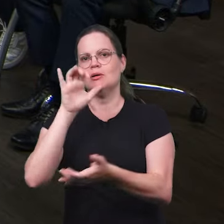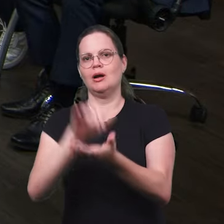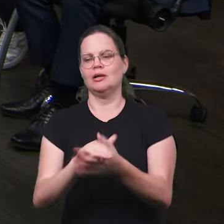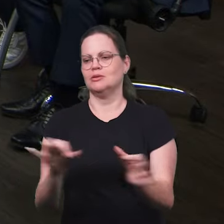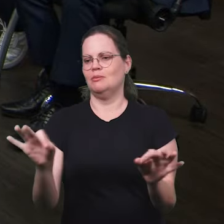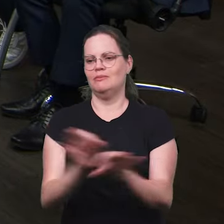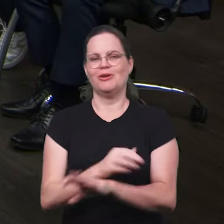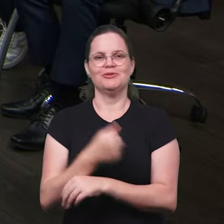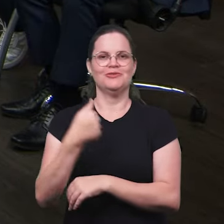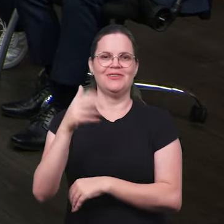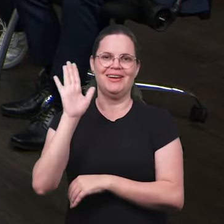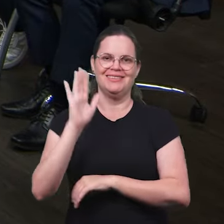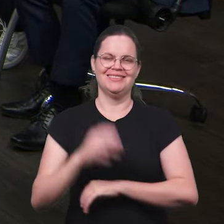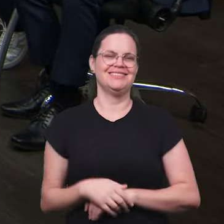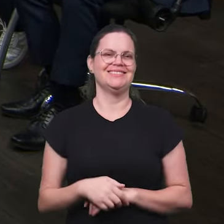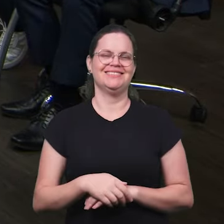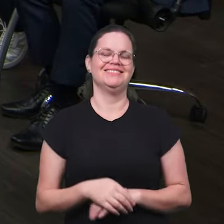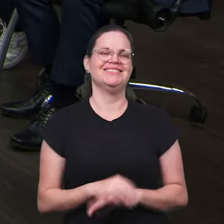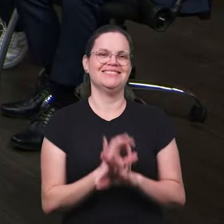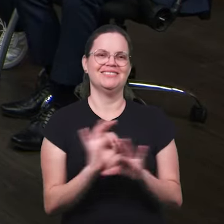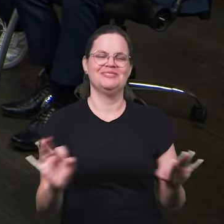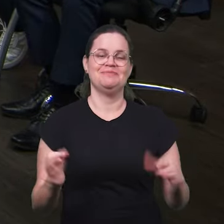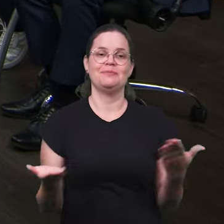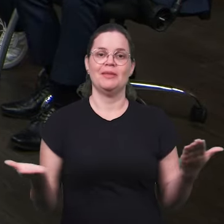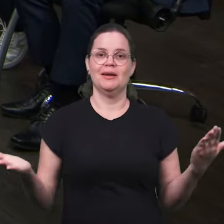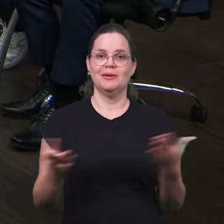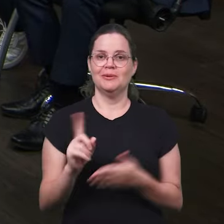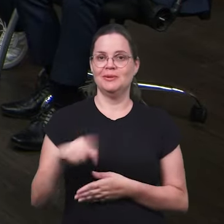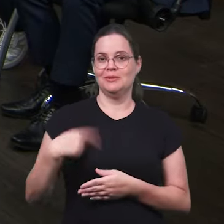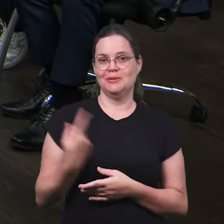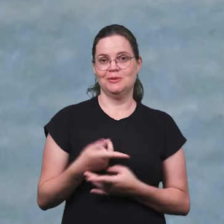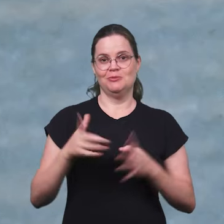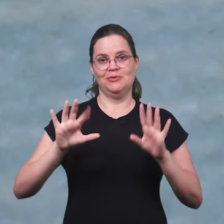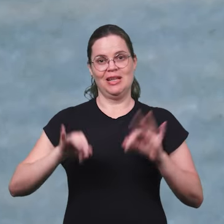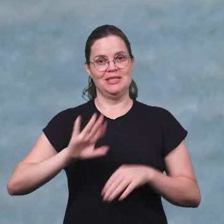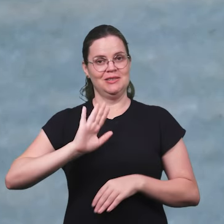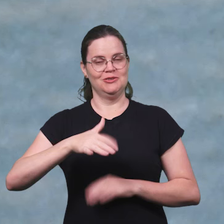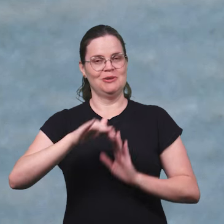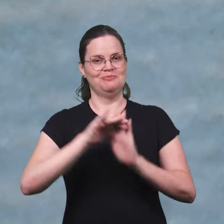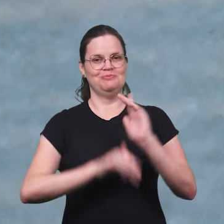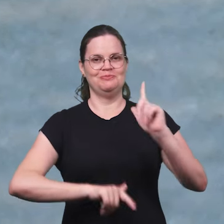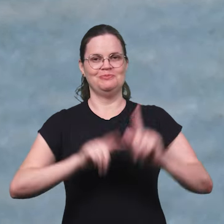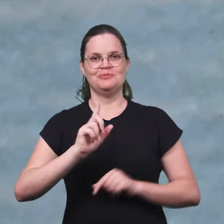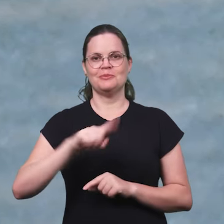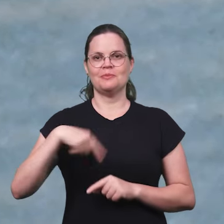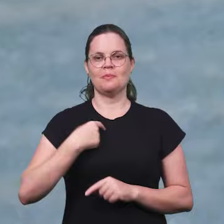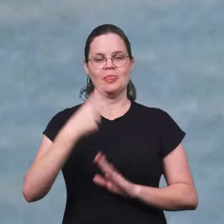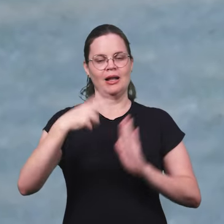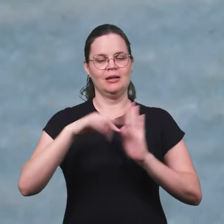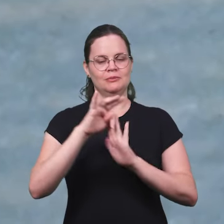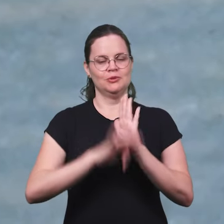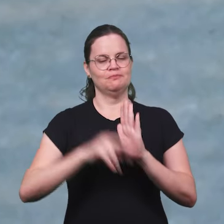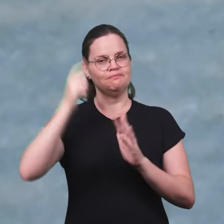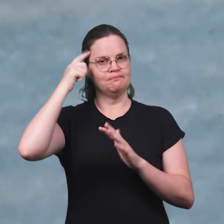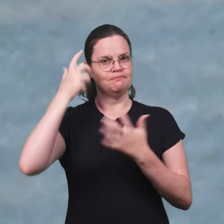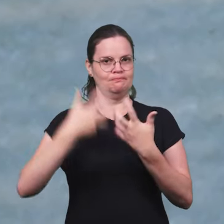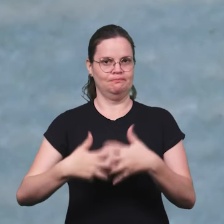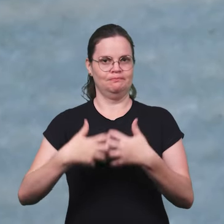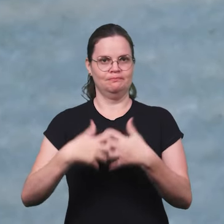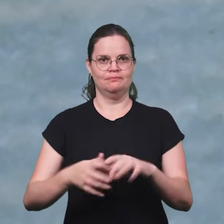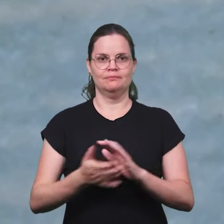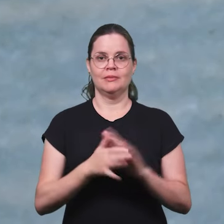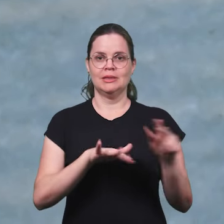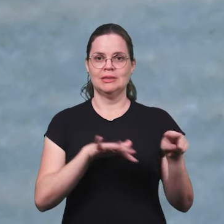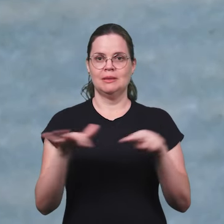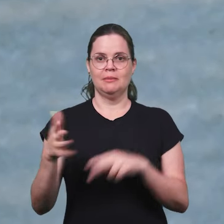bem. A gente está caminhando para o final do programa e a gente sempre traz um texto para a reflexão. Na semana passada falamos sobre